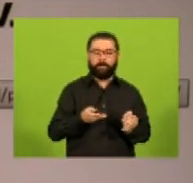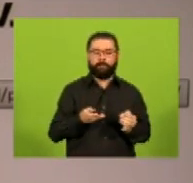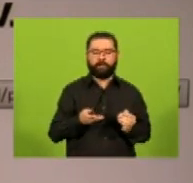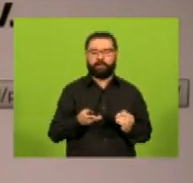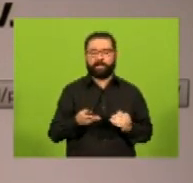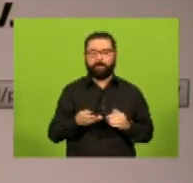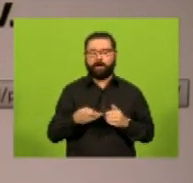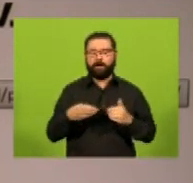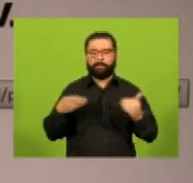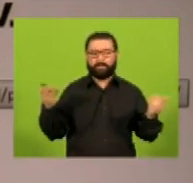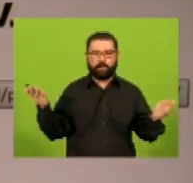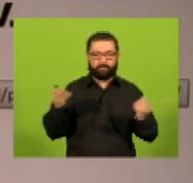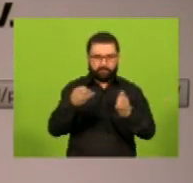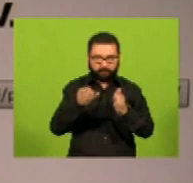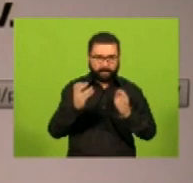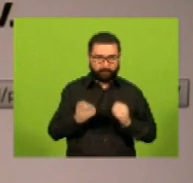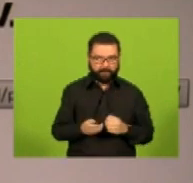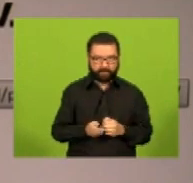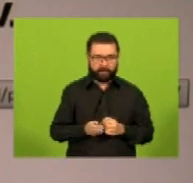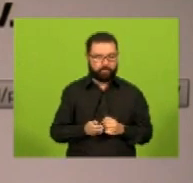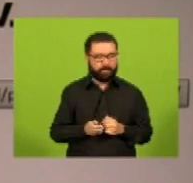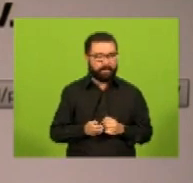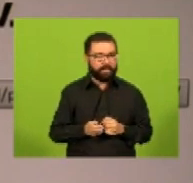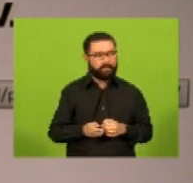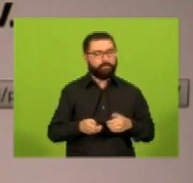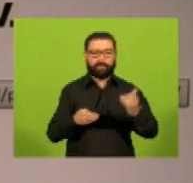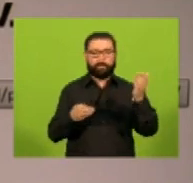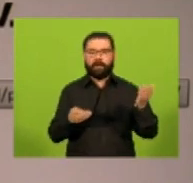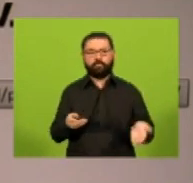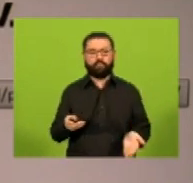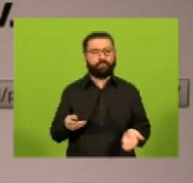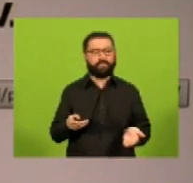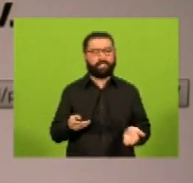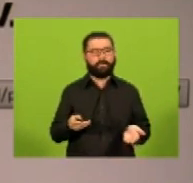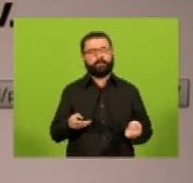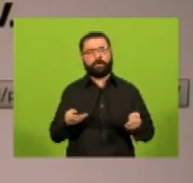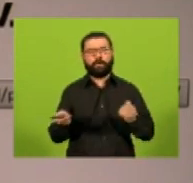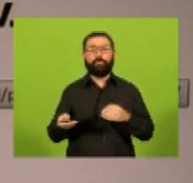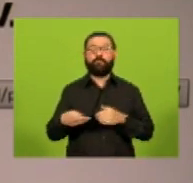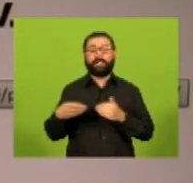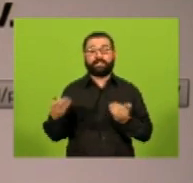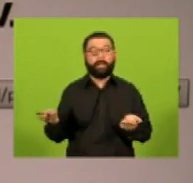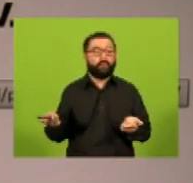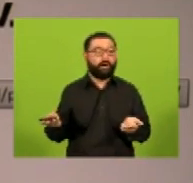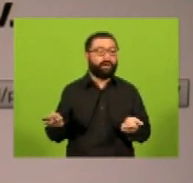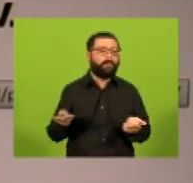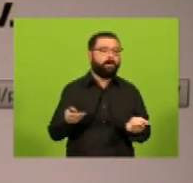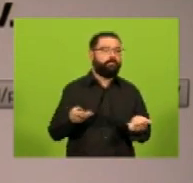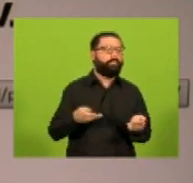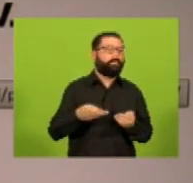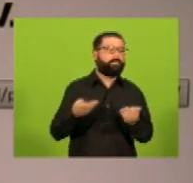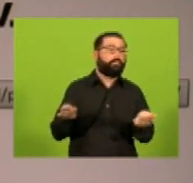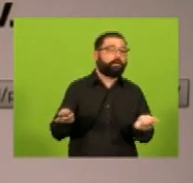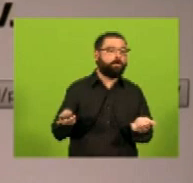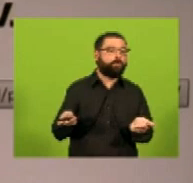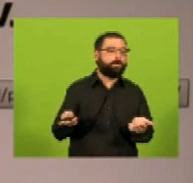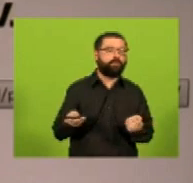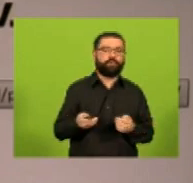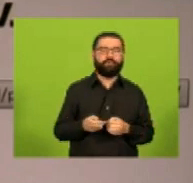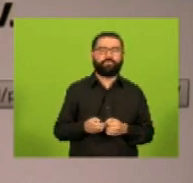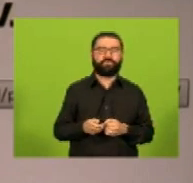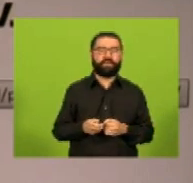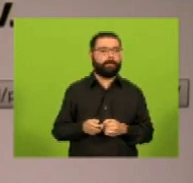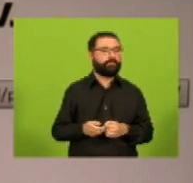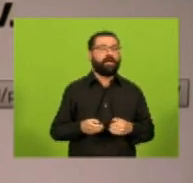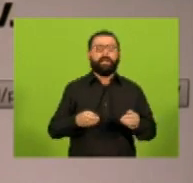trabalhar. Eu peguei um bico que tem uma amplidão na sua aplicação, né? Você pode trabalhar com todos, olha lá. Só que um vai ser melhor que